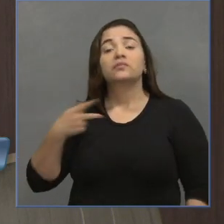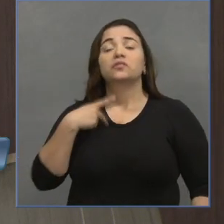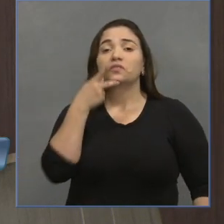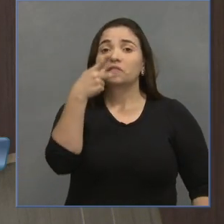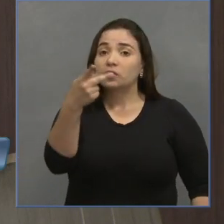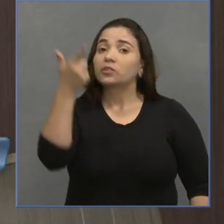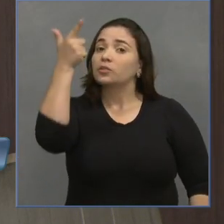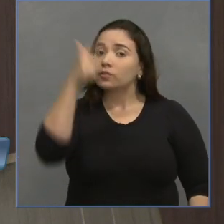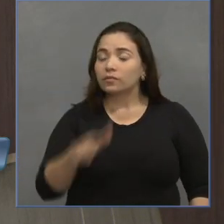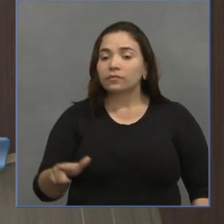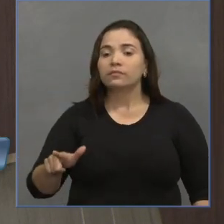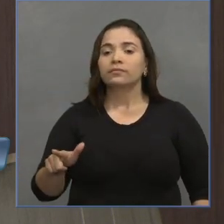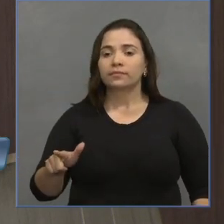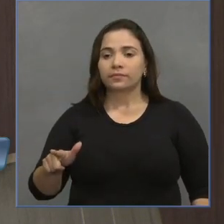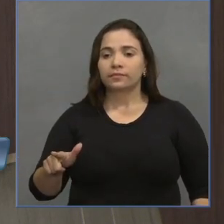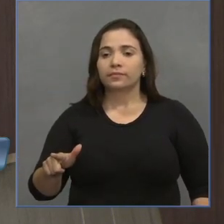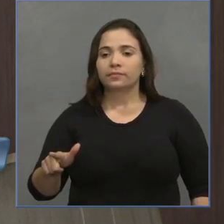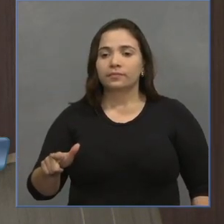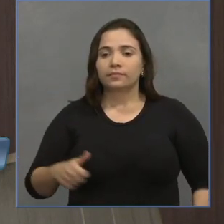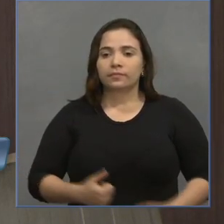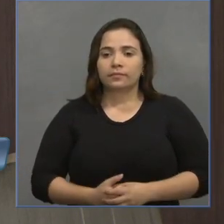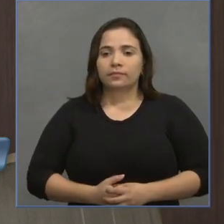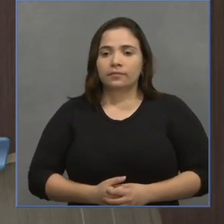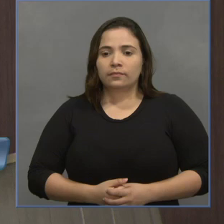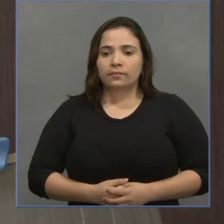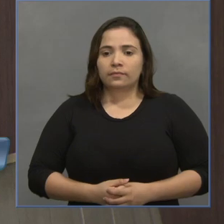não tem